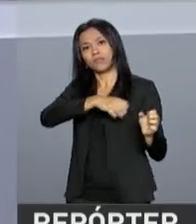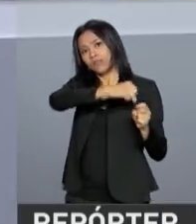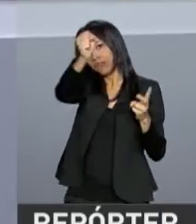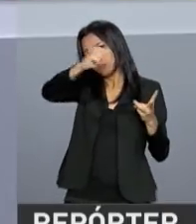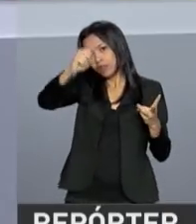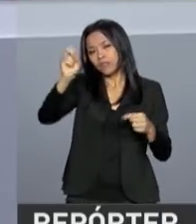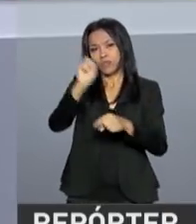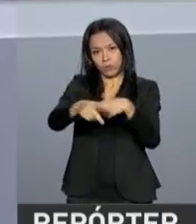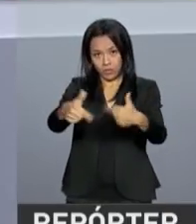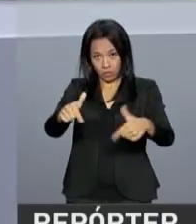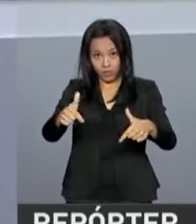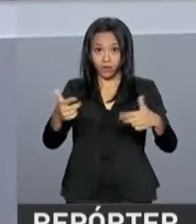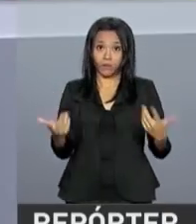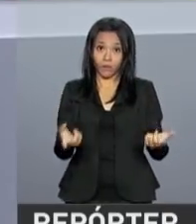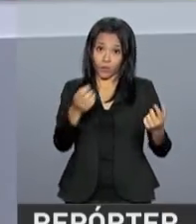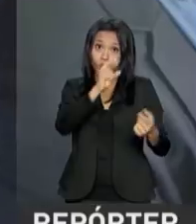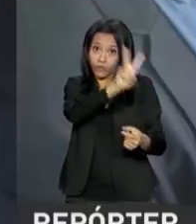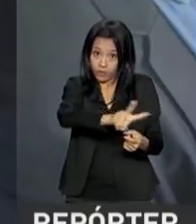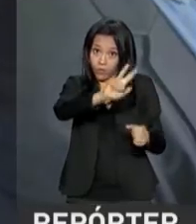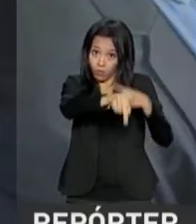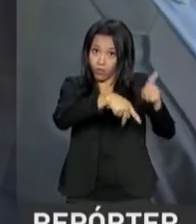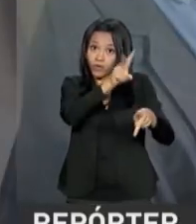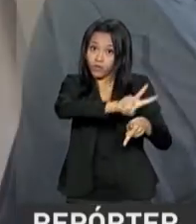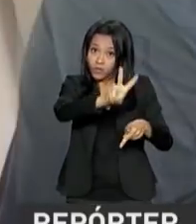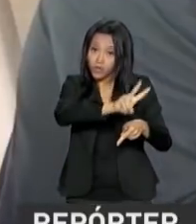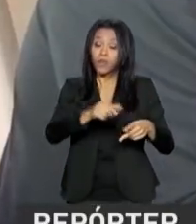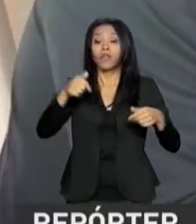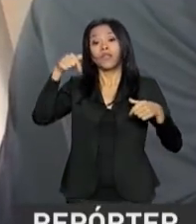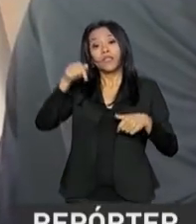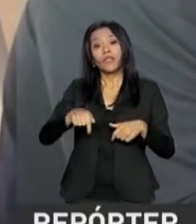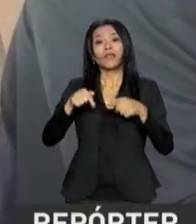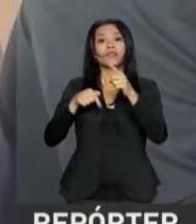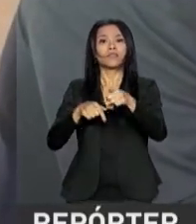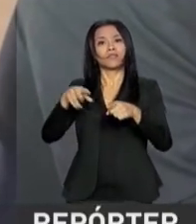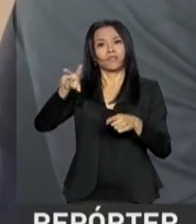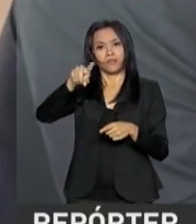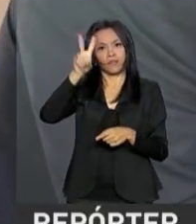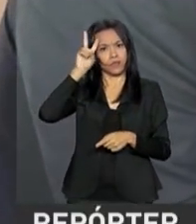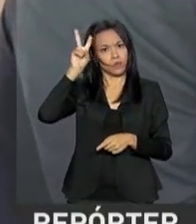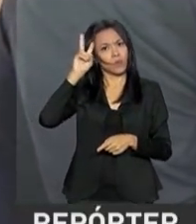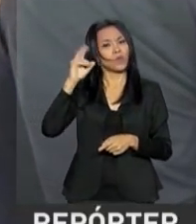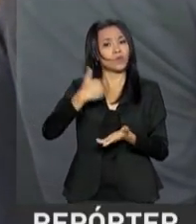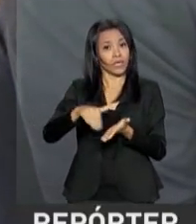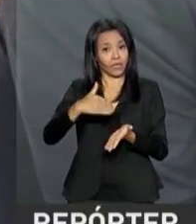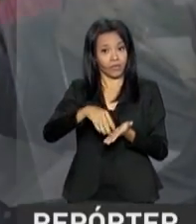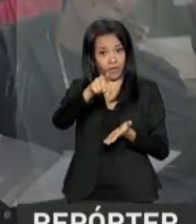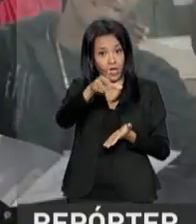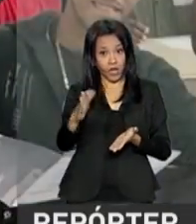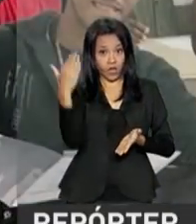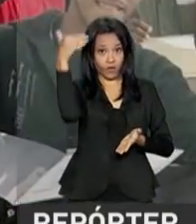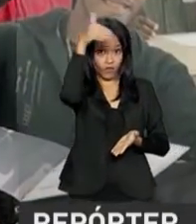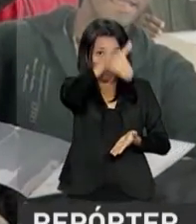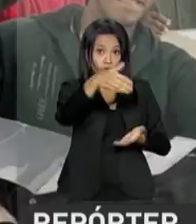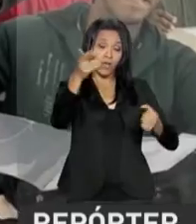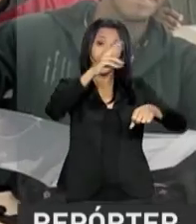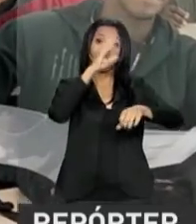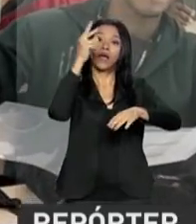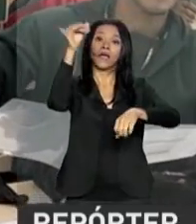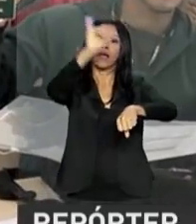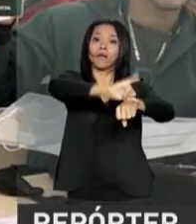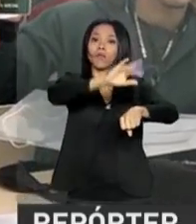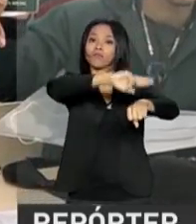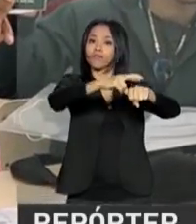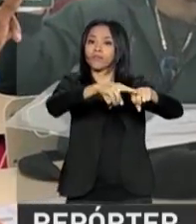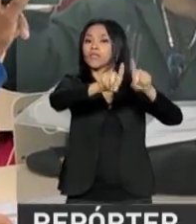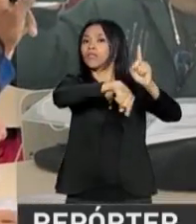nesta terça feira o secretário de políticas públicas de emprego do ministério e gol franco esteve em boa vista capital de roraima e em